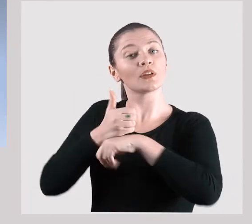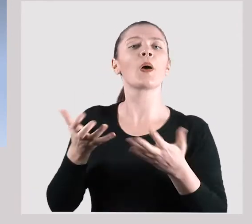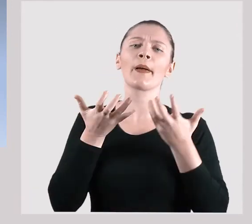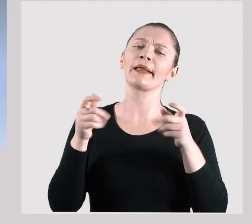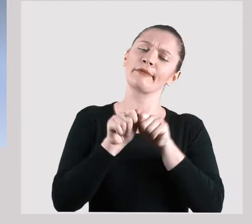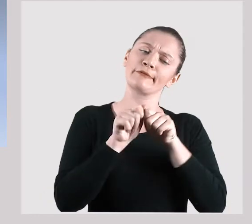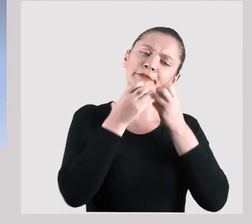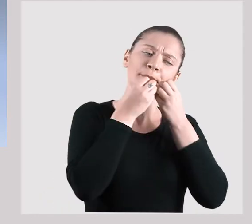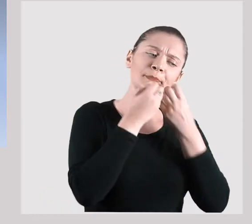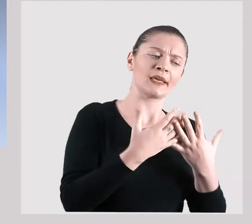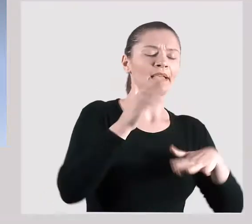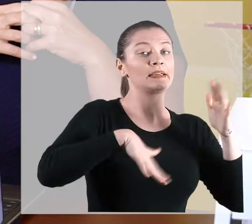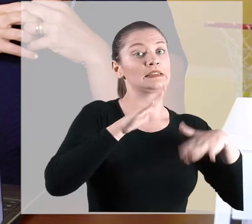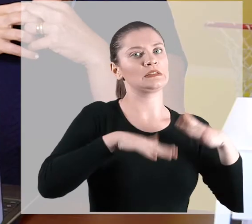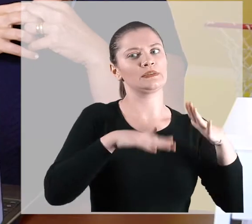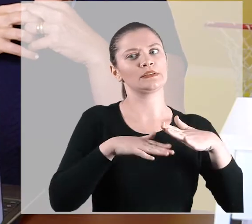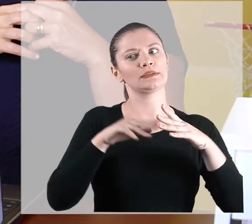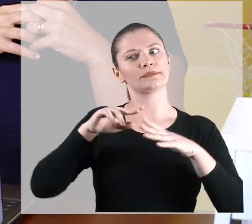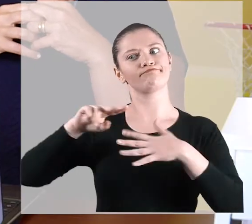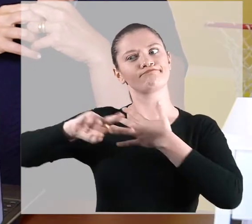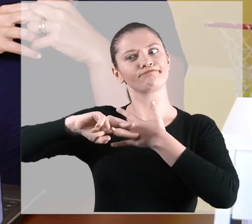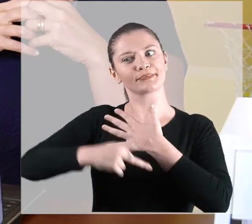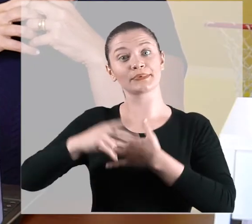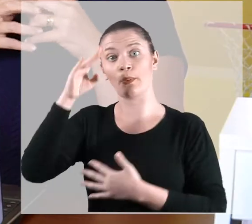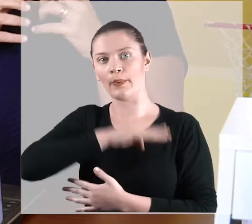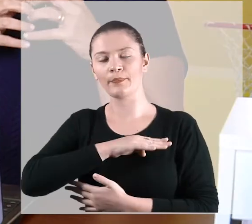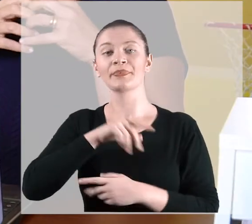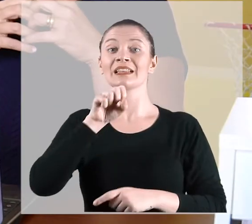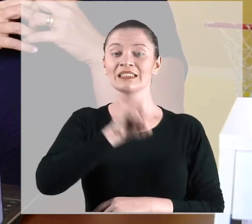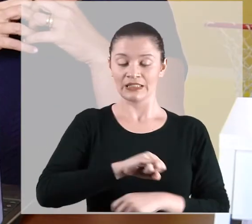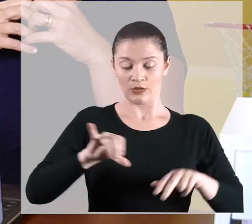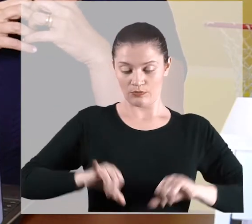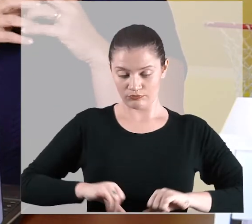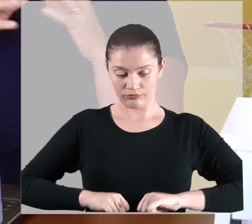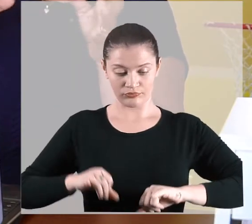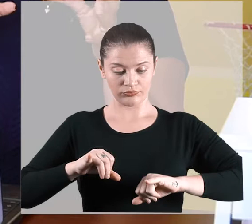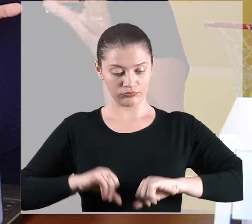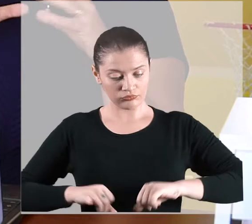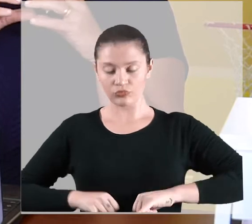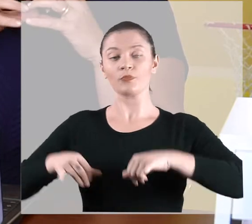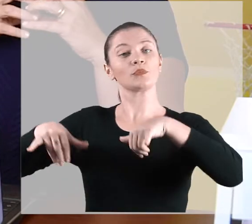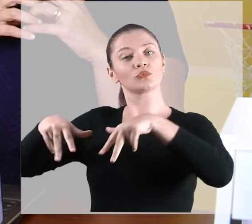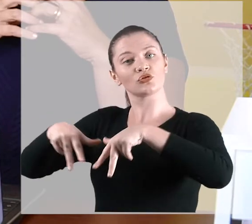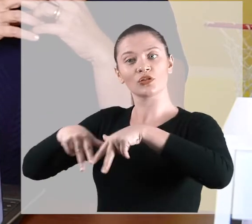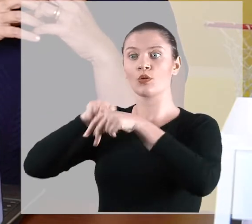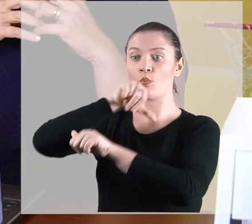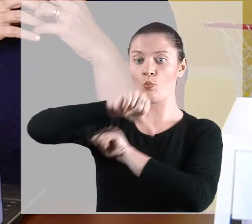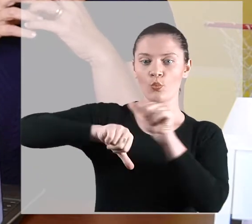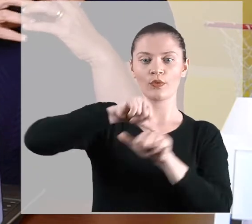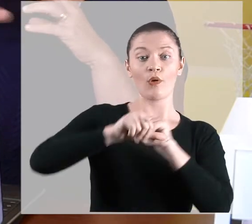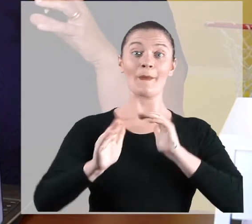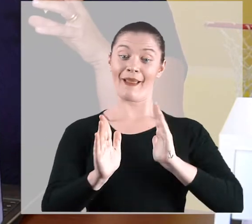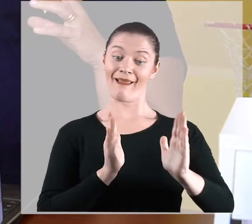muito mais mal, né? Então, se for uma disforia de gênero transitória, foi uma época que a pessoa se sentiu mal com o seu